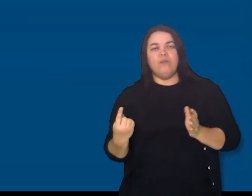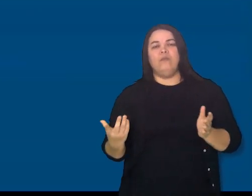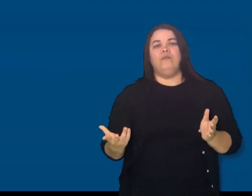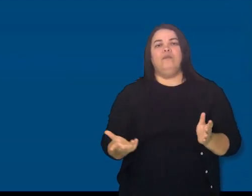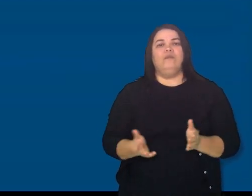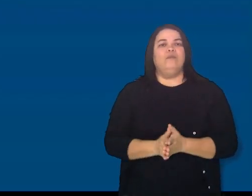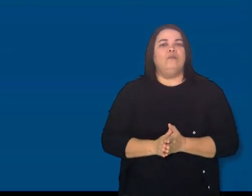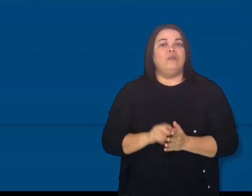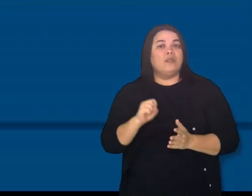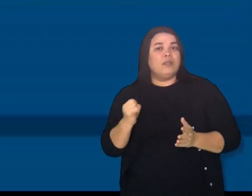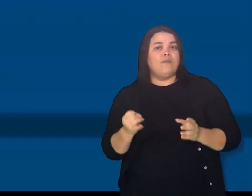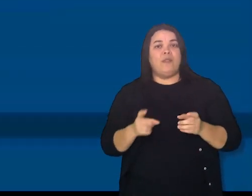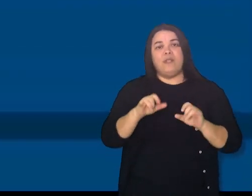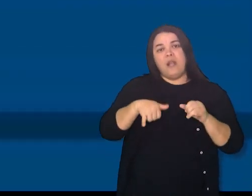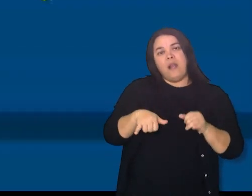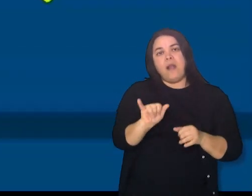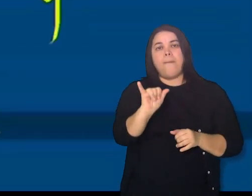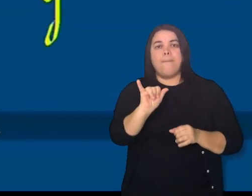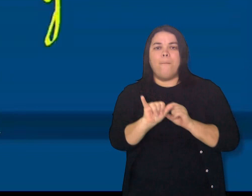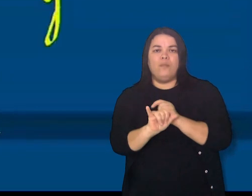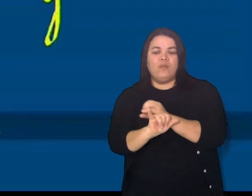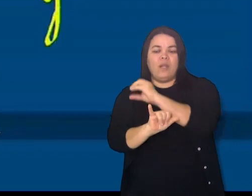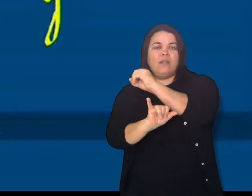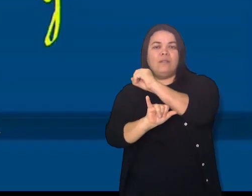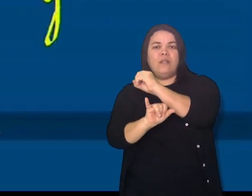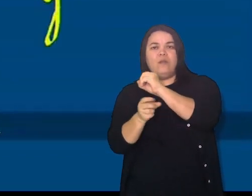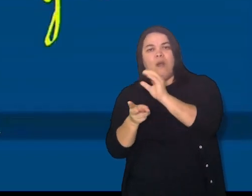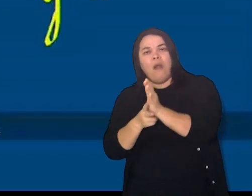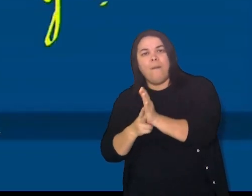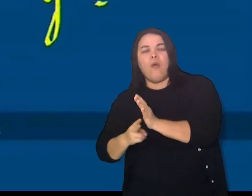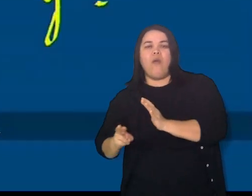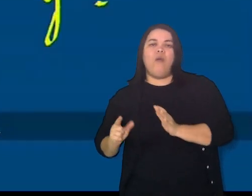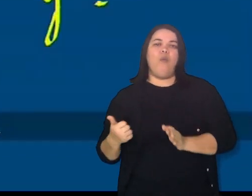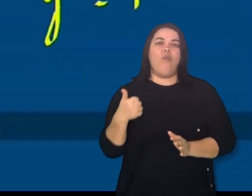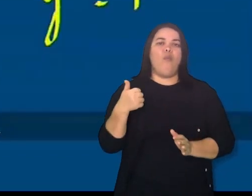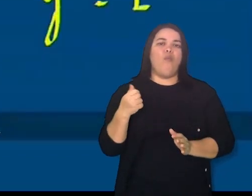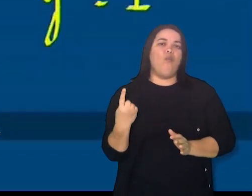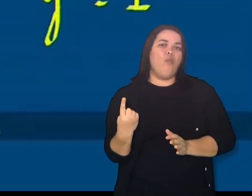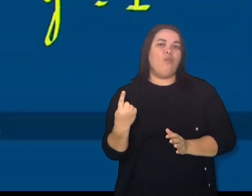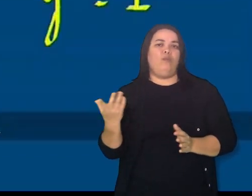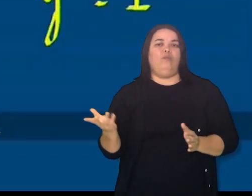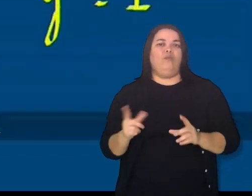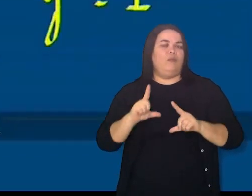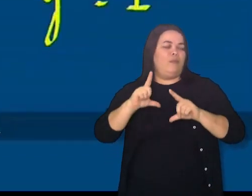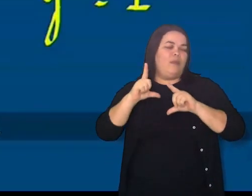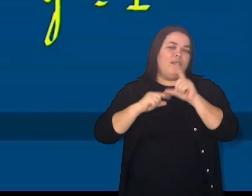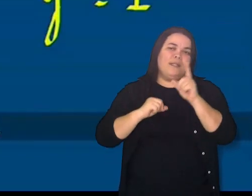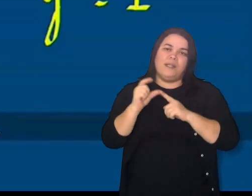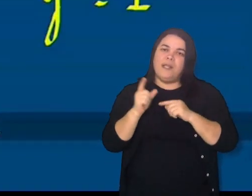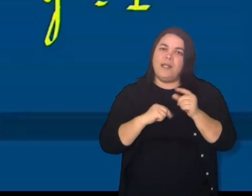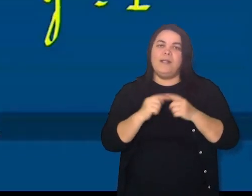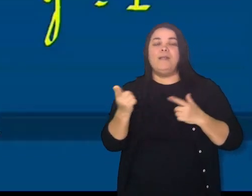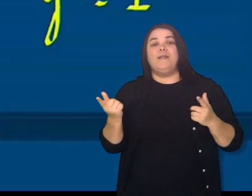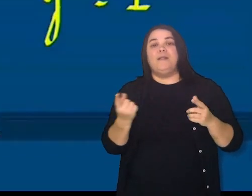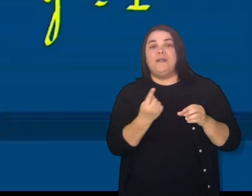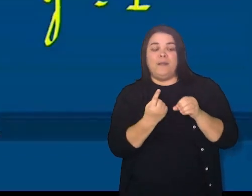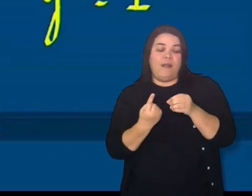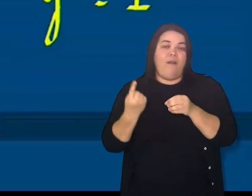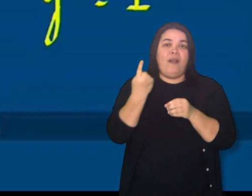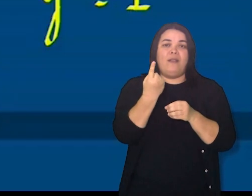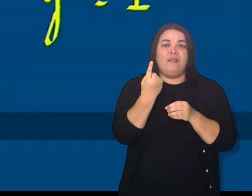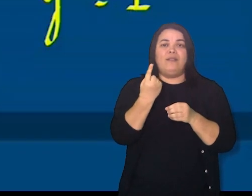0, é 1. Se fosse Y elevado a 0, 1. Se fosse